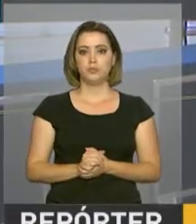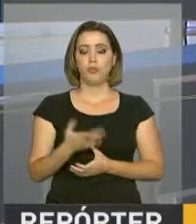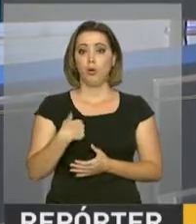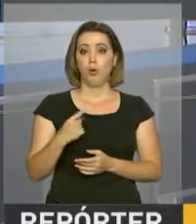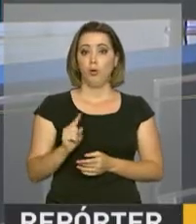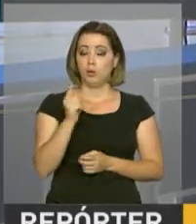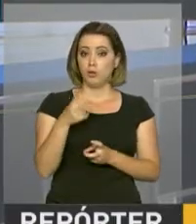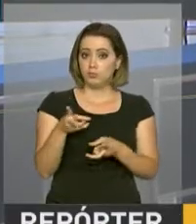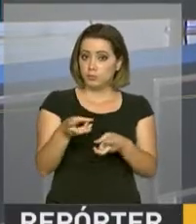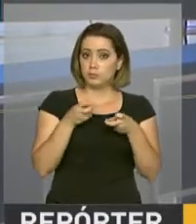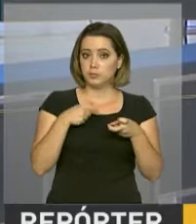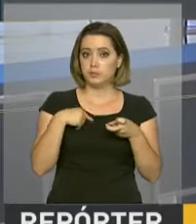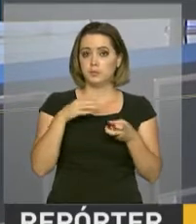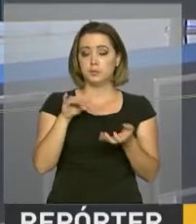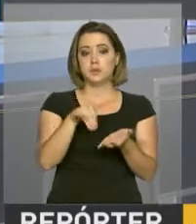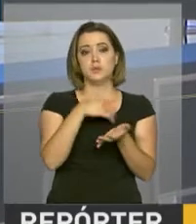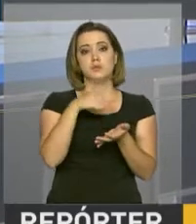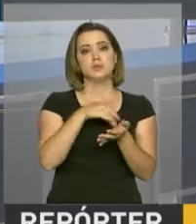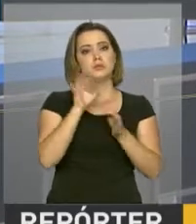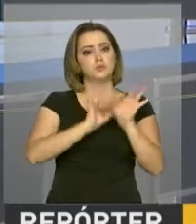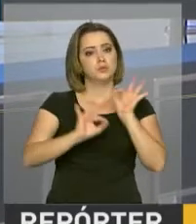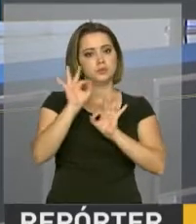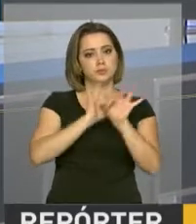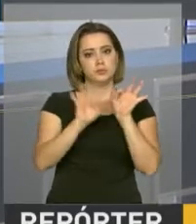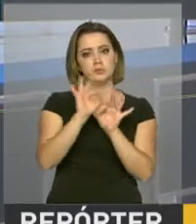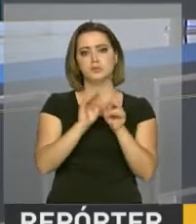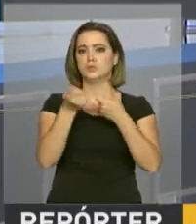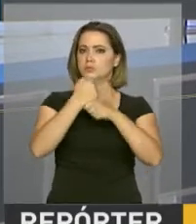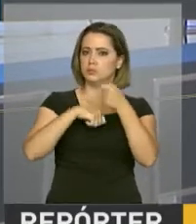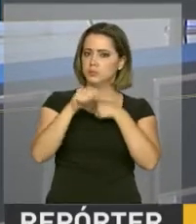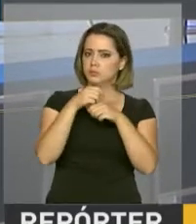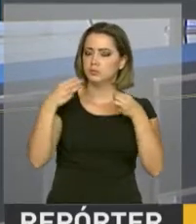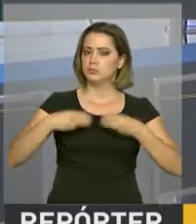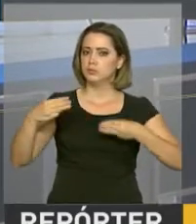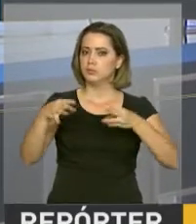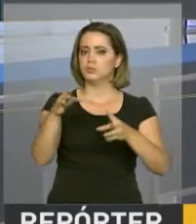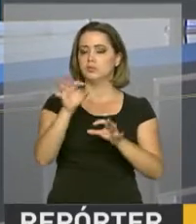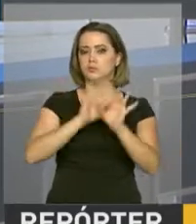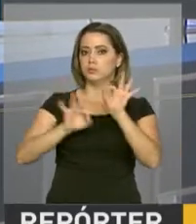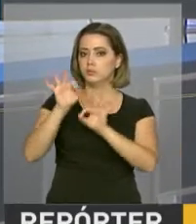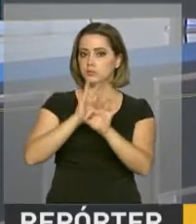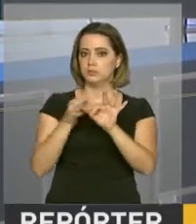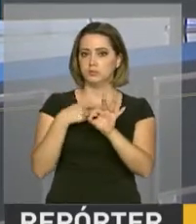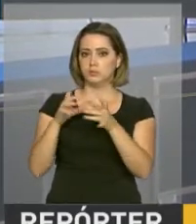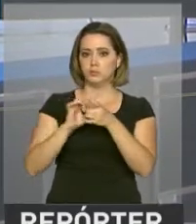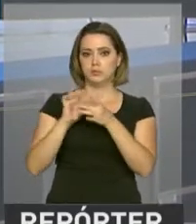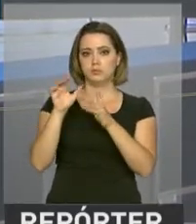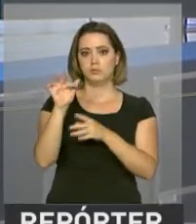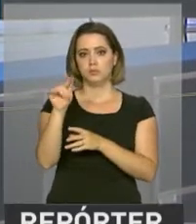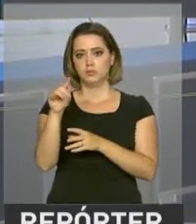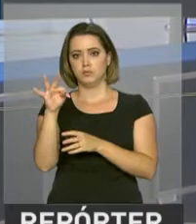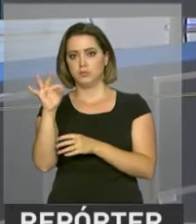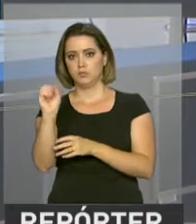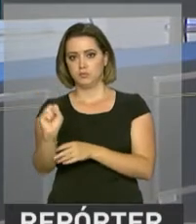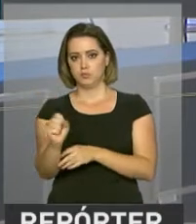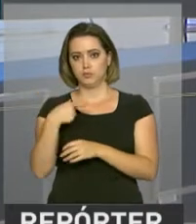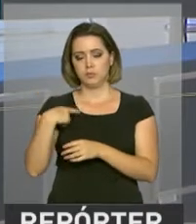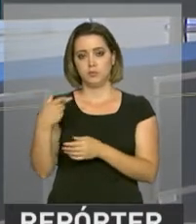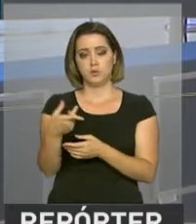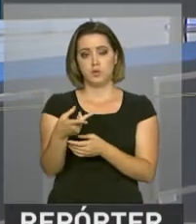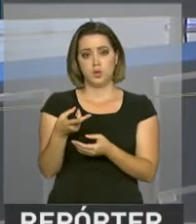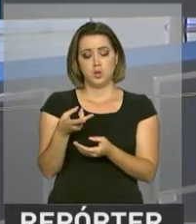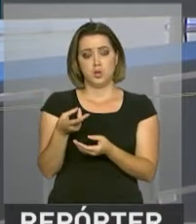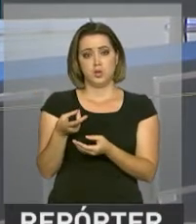com uma projeção feita pela secretaria de planejamento e de assuntos econômicos do ministério do planejamento a liberação do fgts de